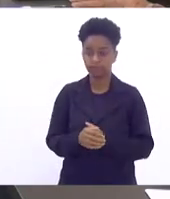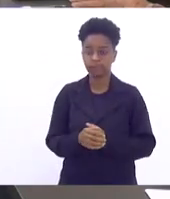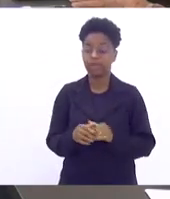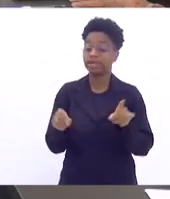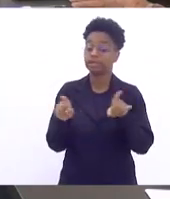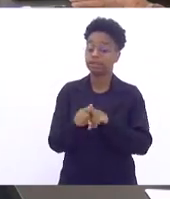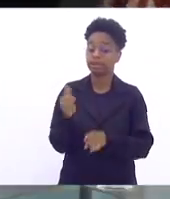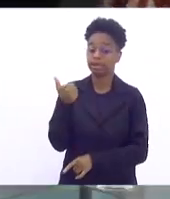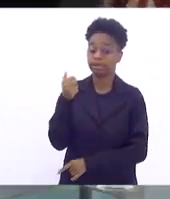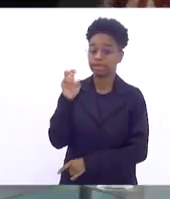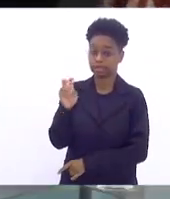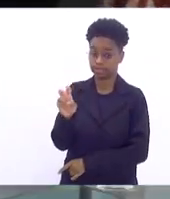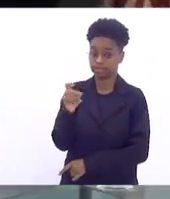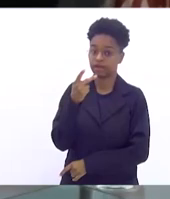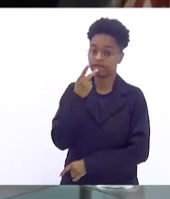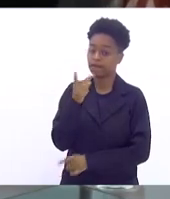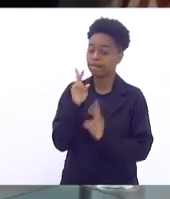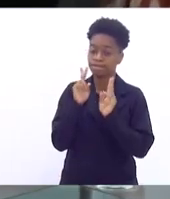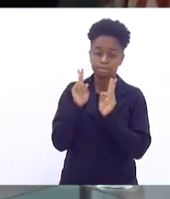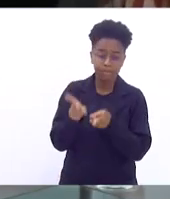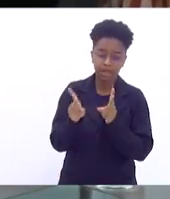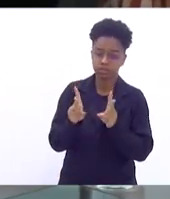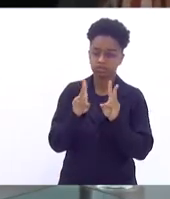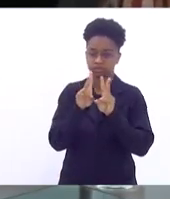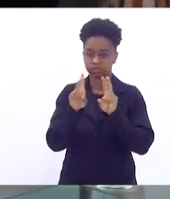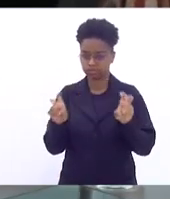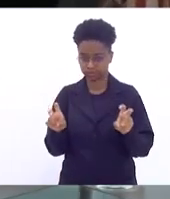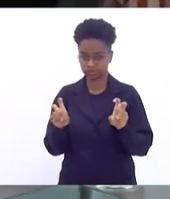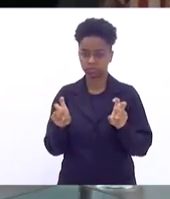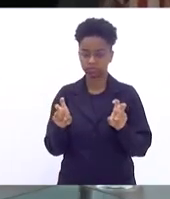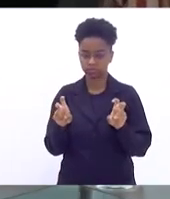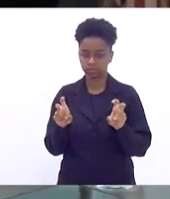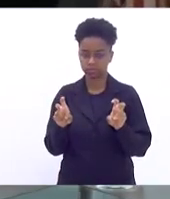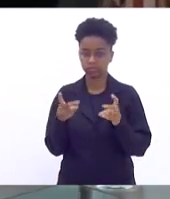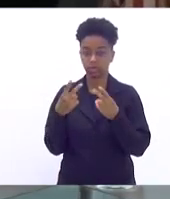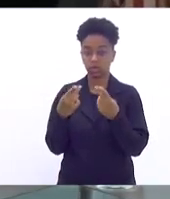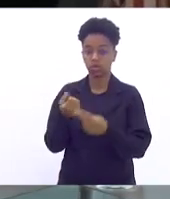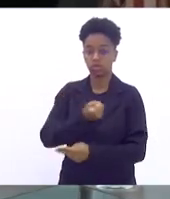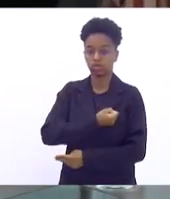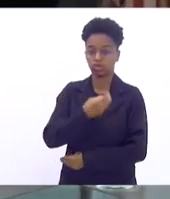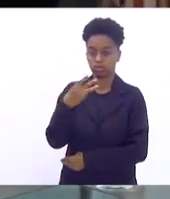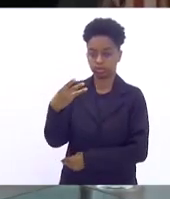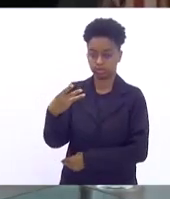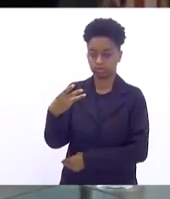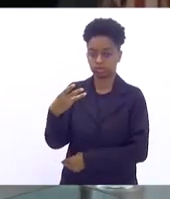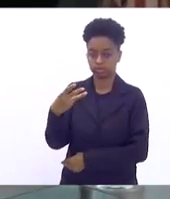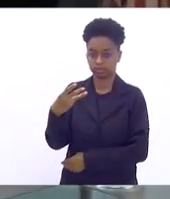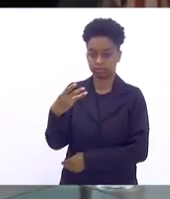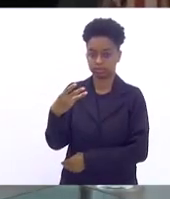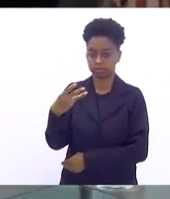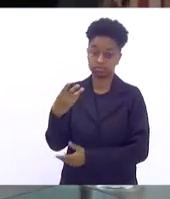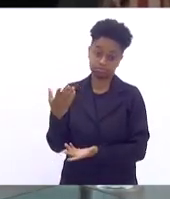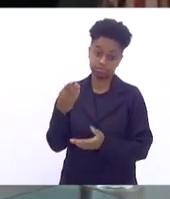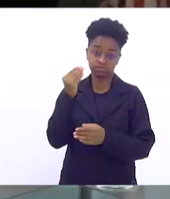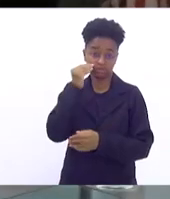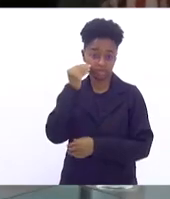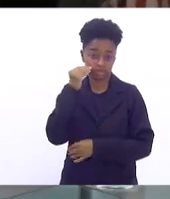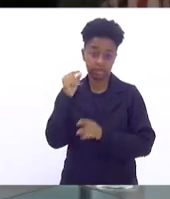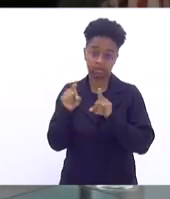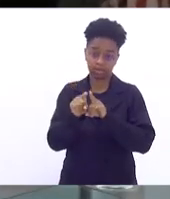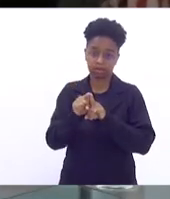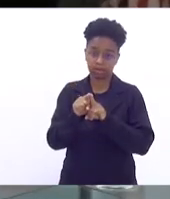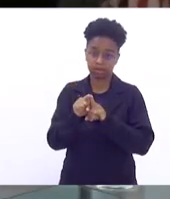porque ele trata do mesmo tema do número 3 para ver se dá para